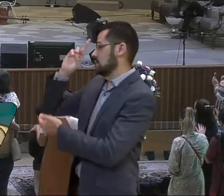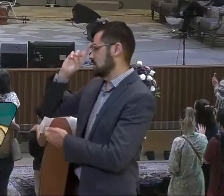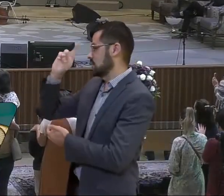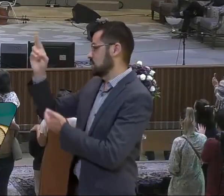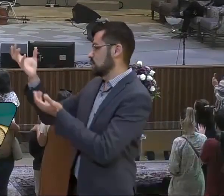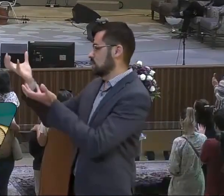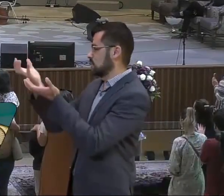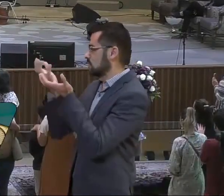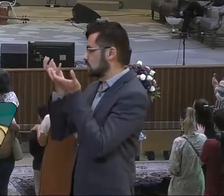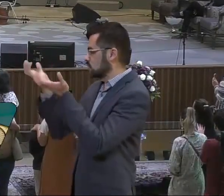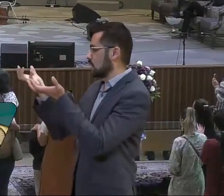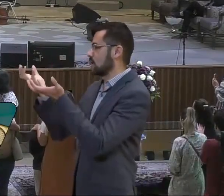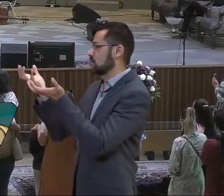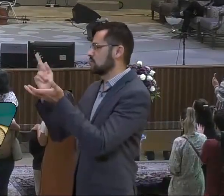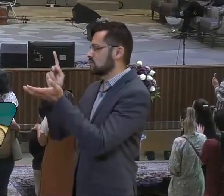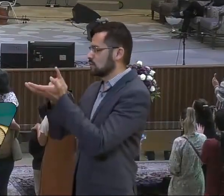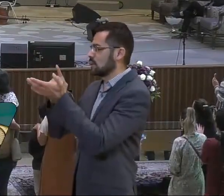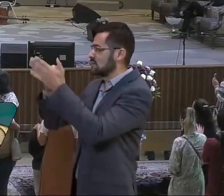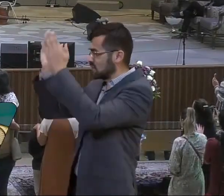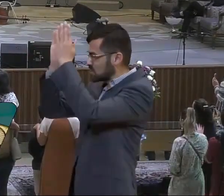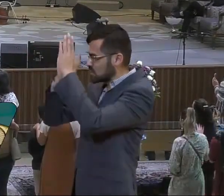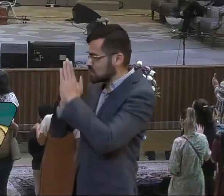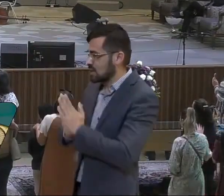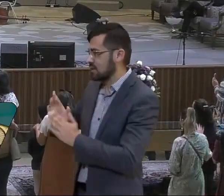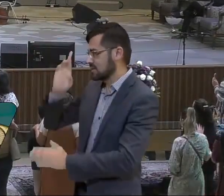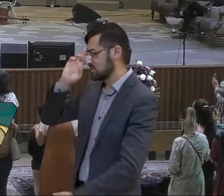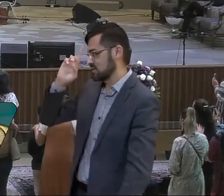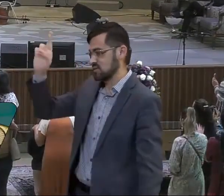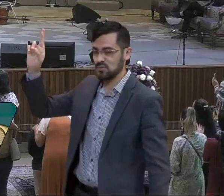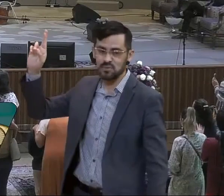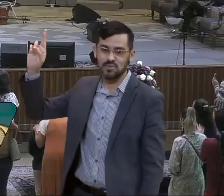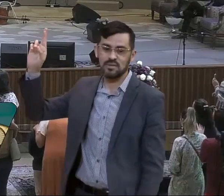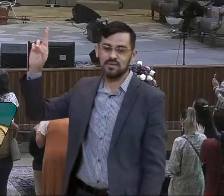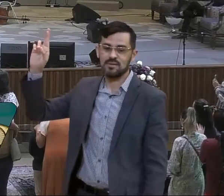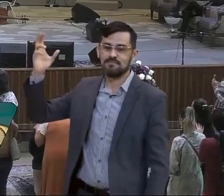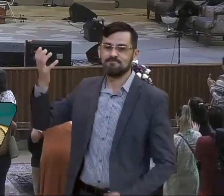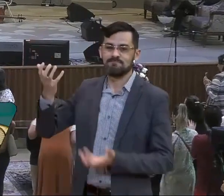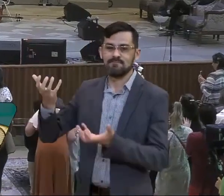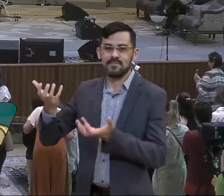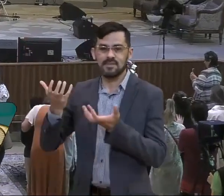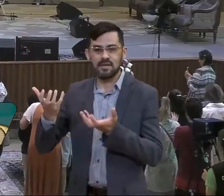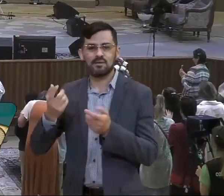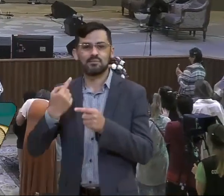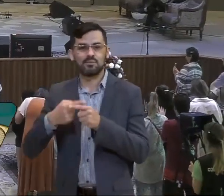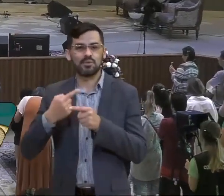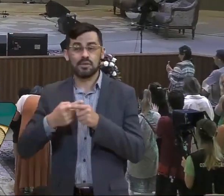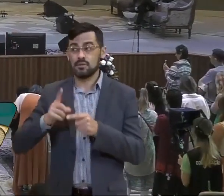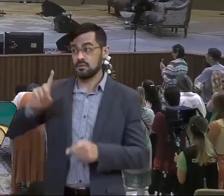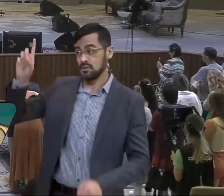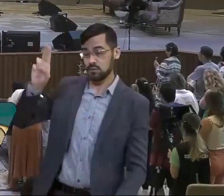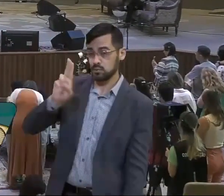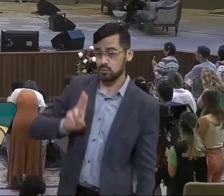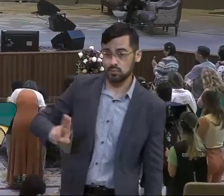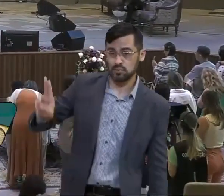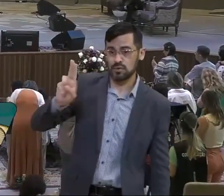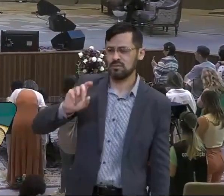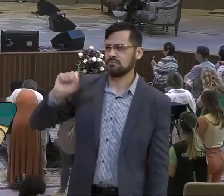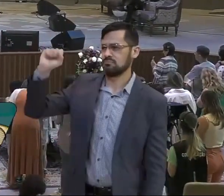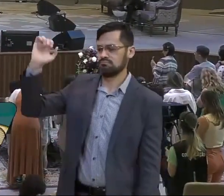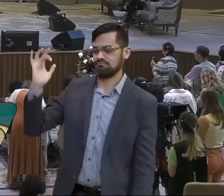quero ser esse adorador. Esse adorador. Que o Senhor pode usar, que o Senhor pode